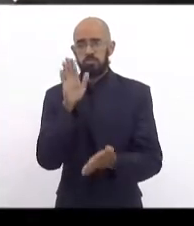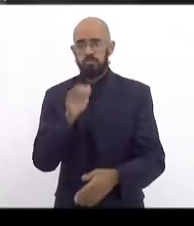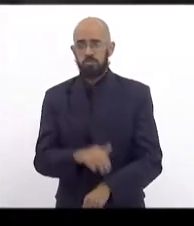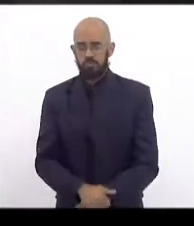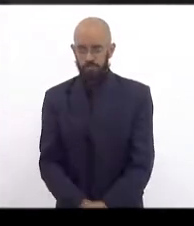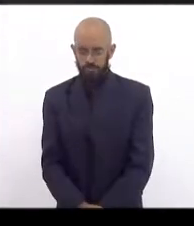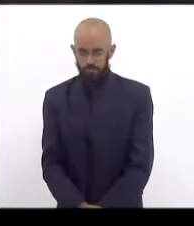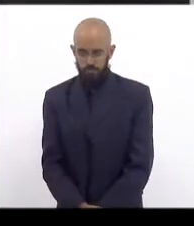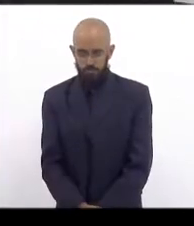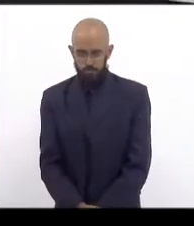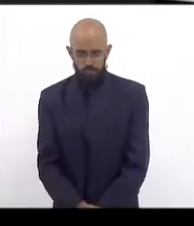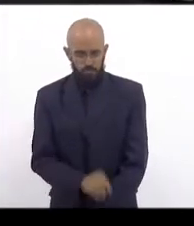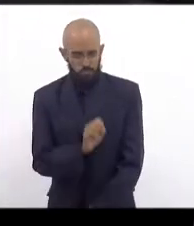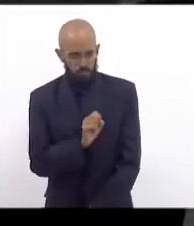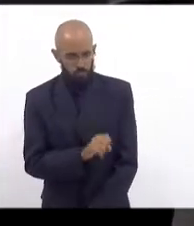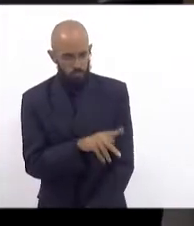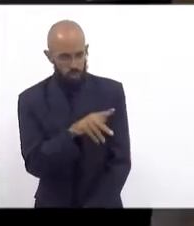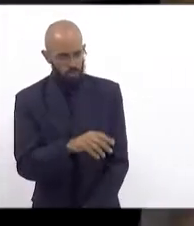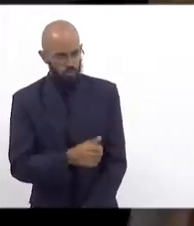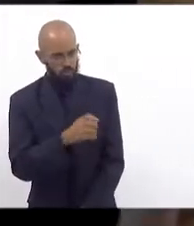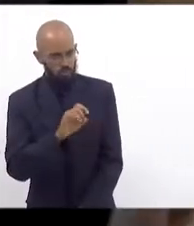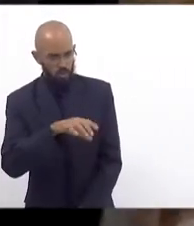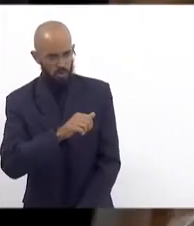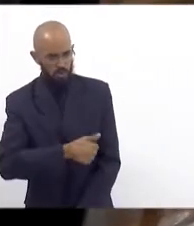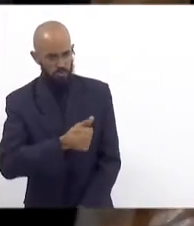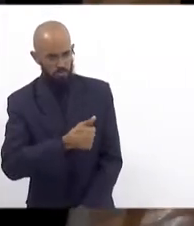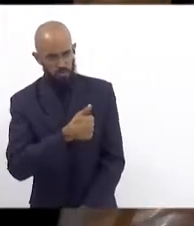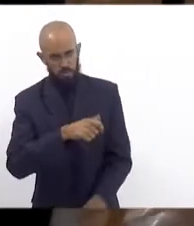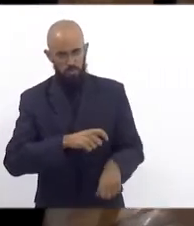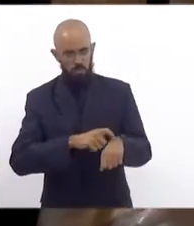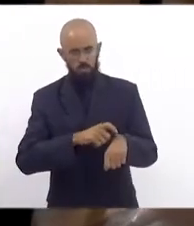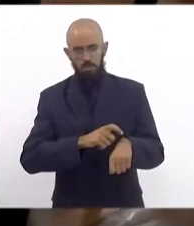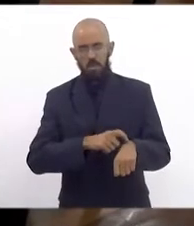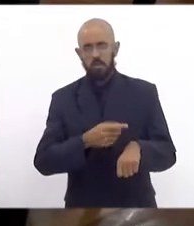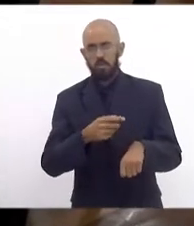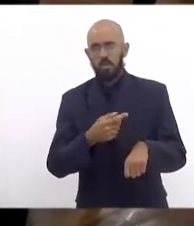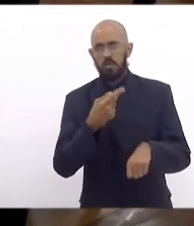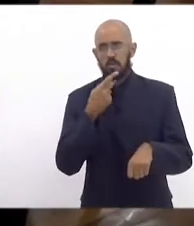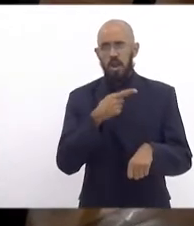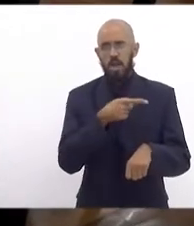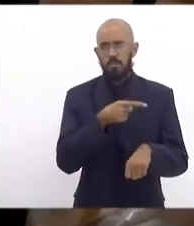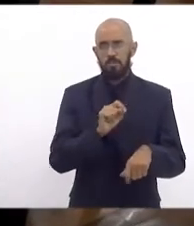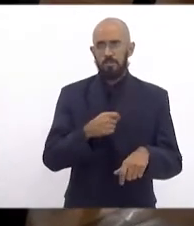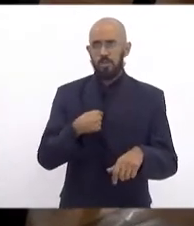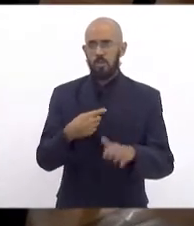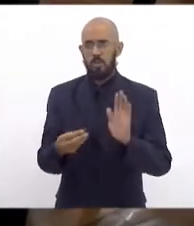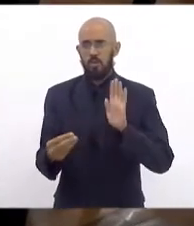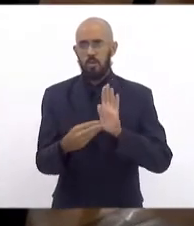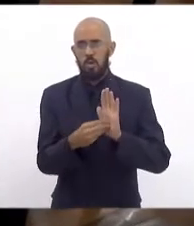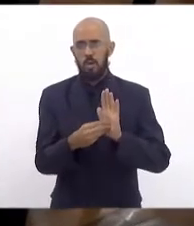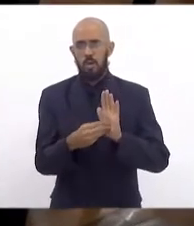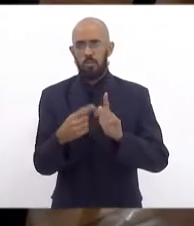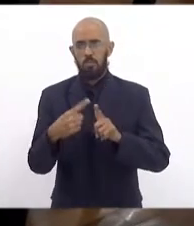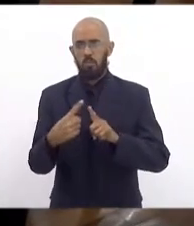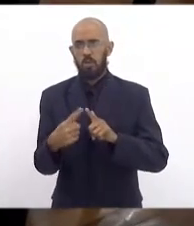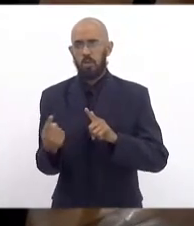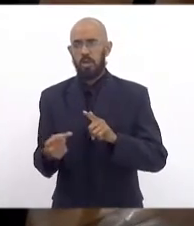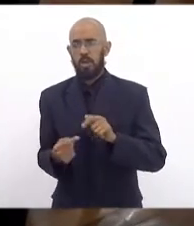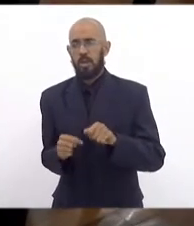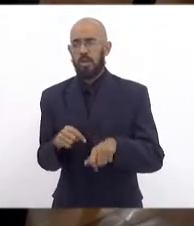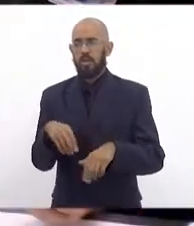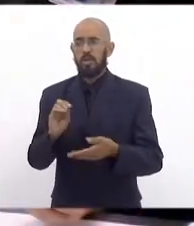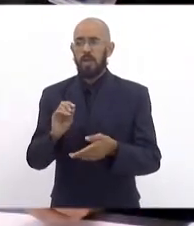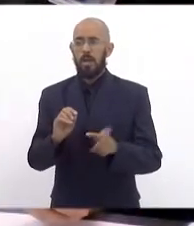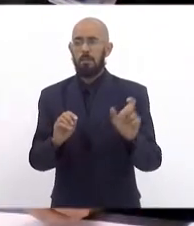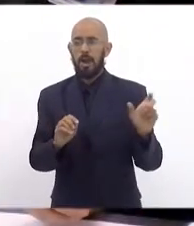só deixa eu só nesse primeiro. Eu aqui coloquei por quê que a gente incluiu